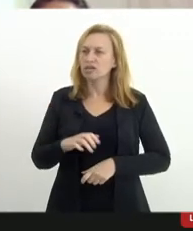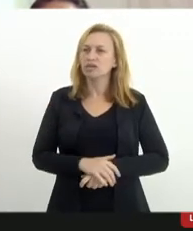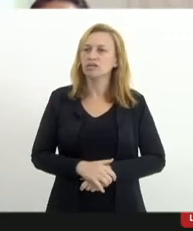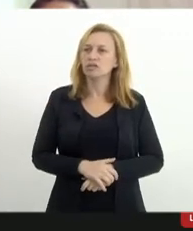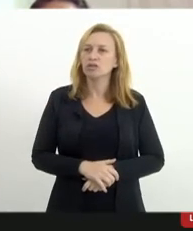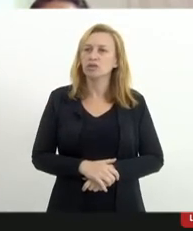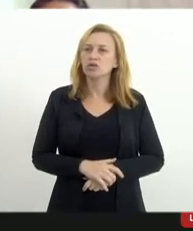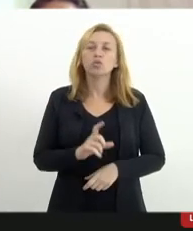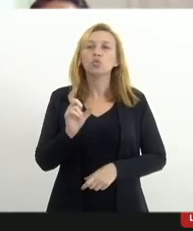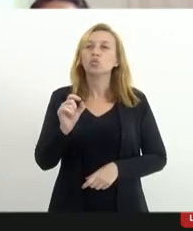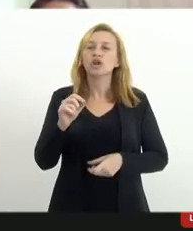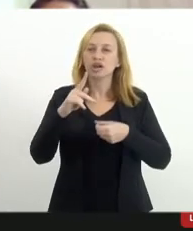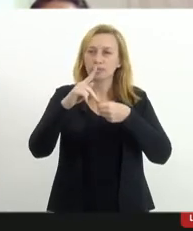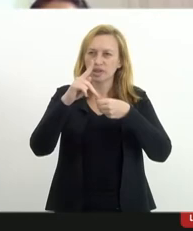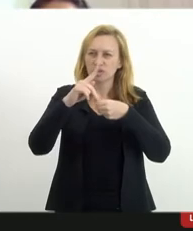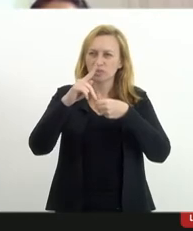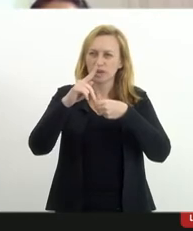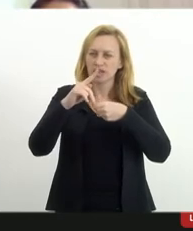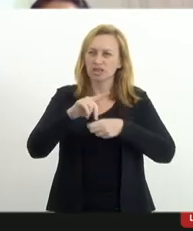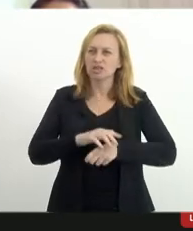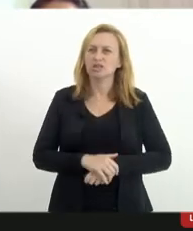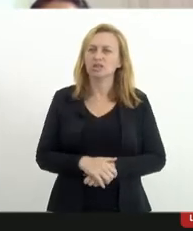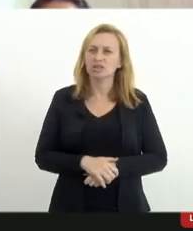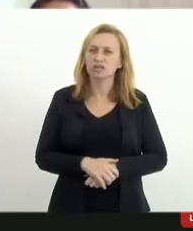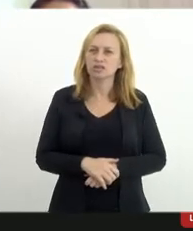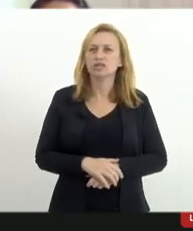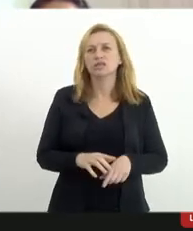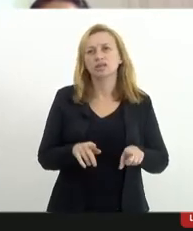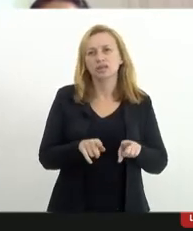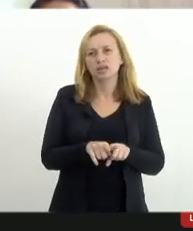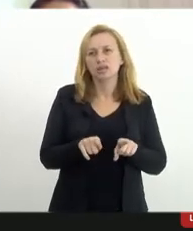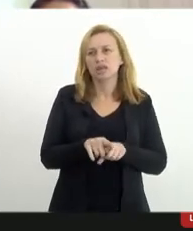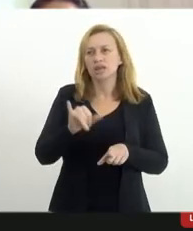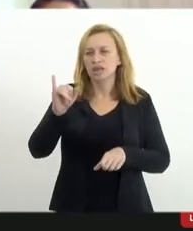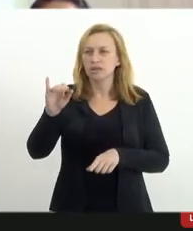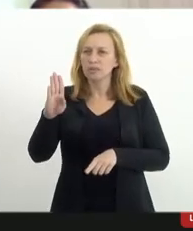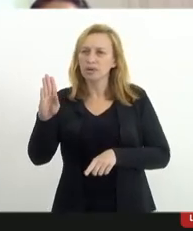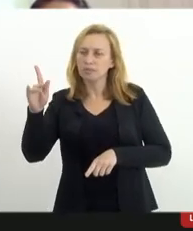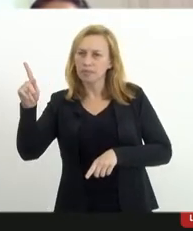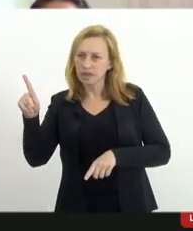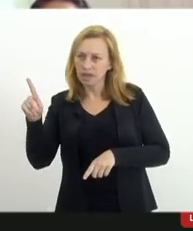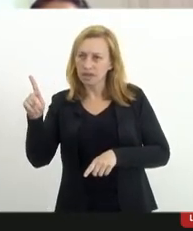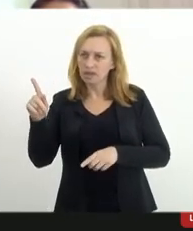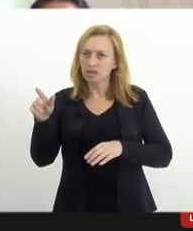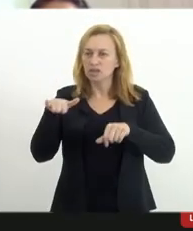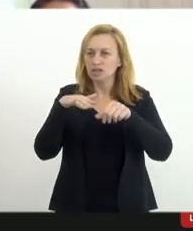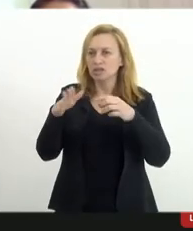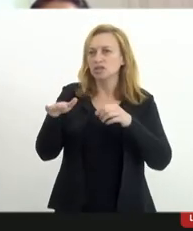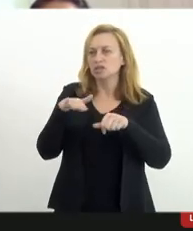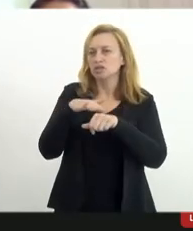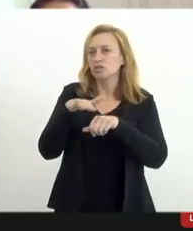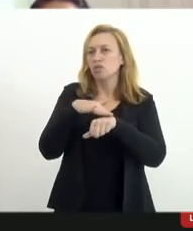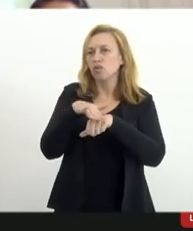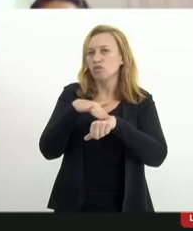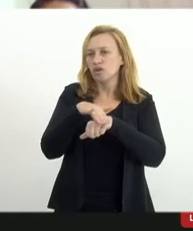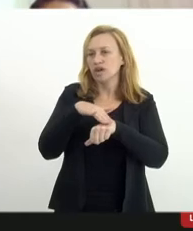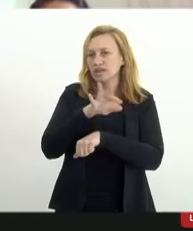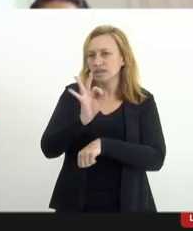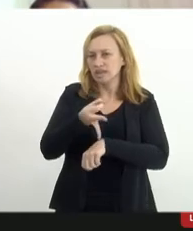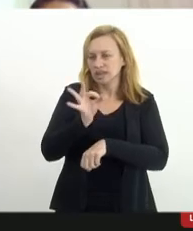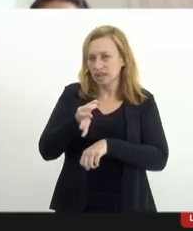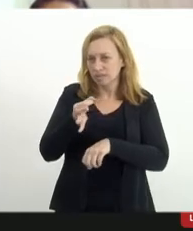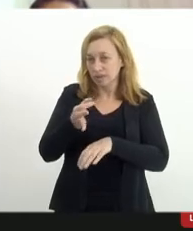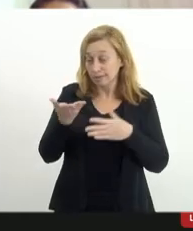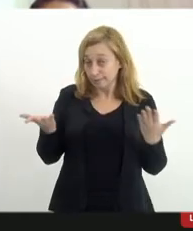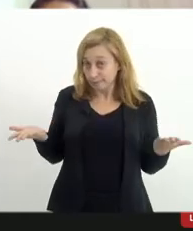porque a Petrobras e o IBP se comunicam constantemente. Se o ofício foi para a Petrobras,